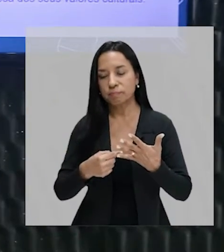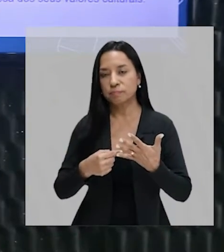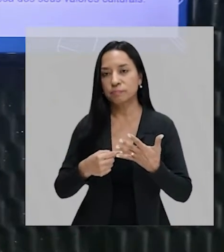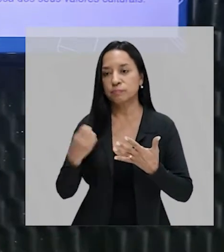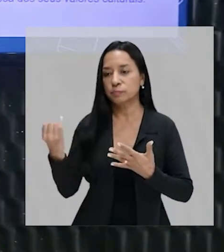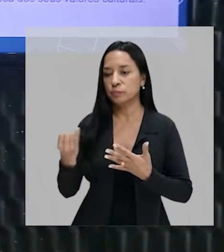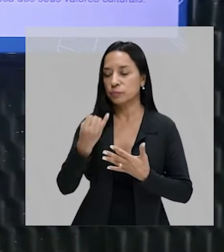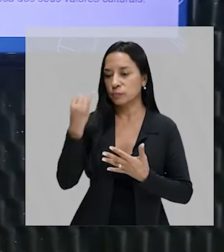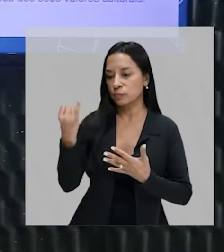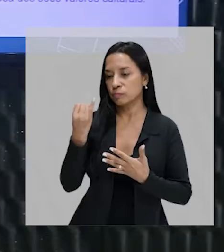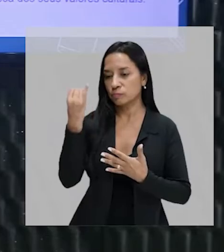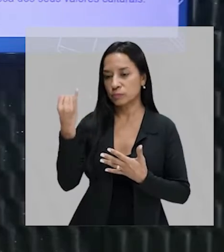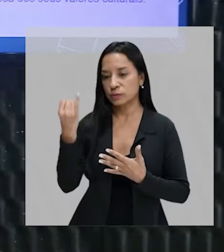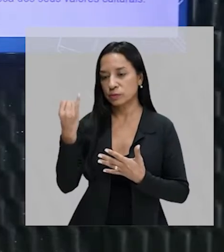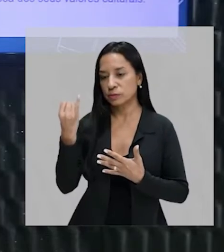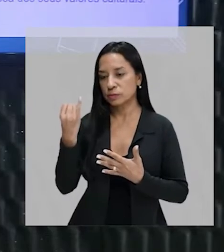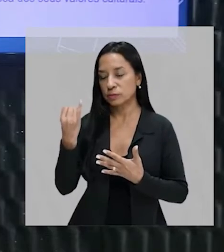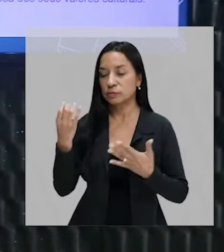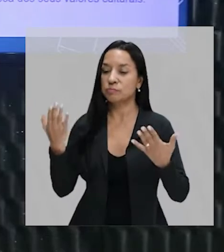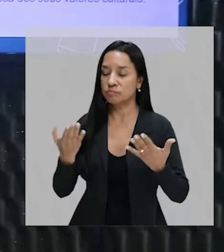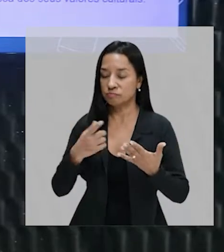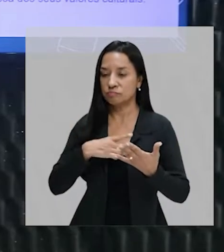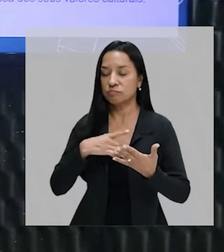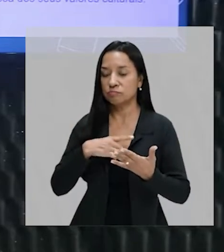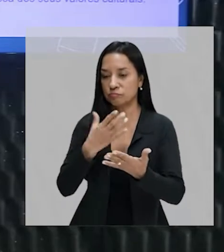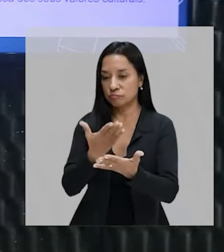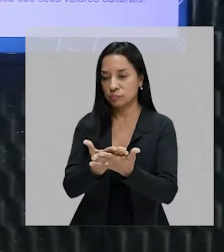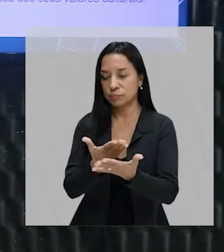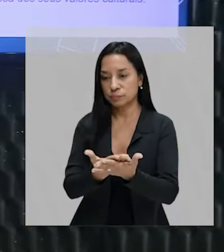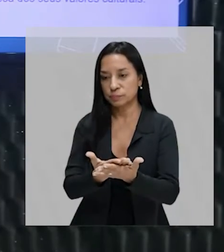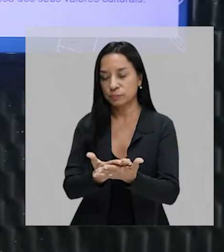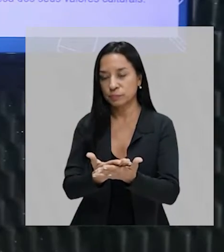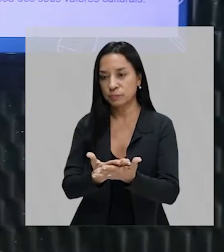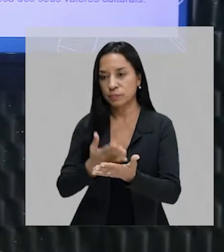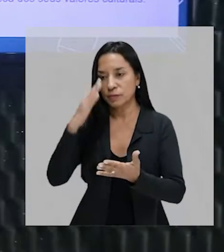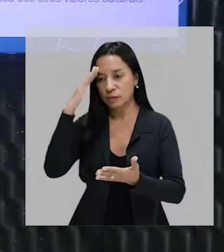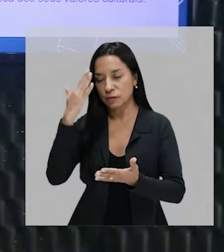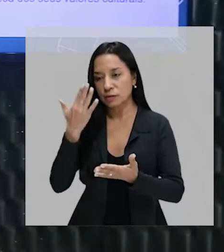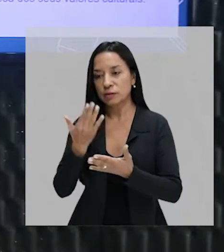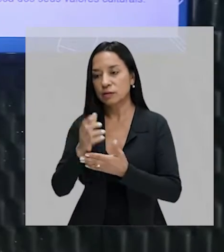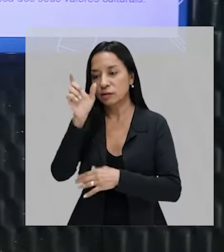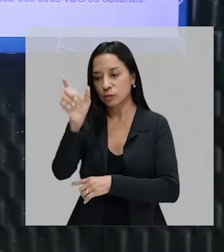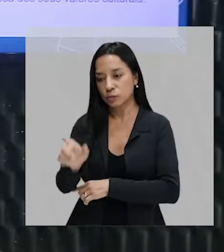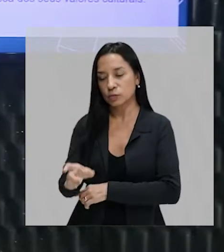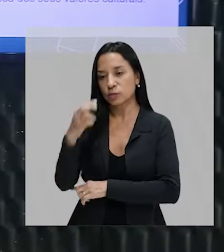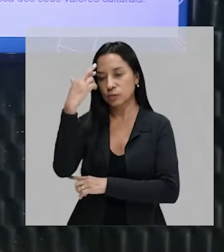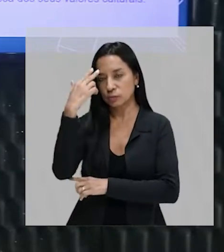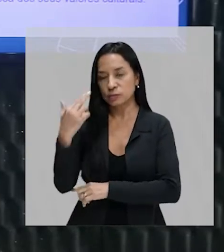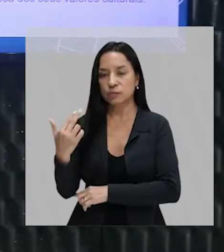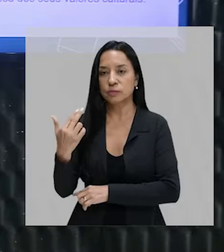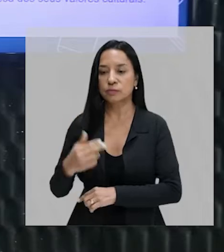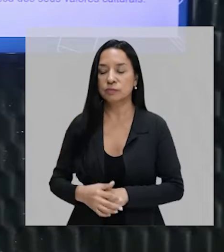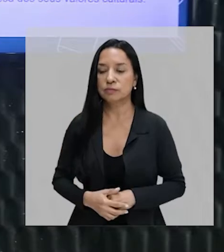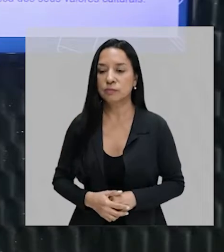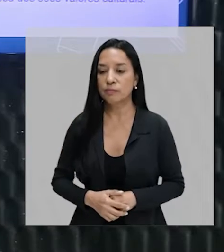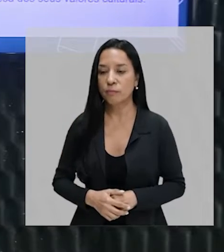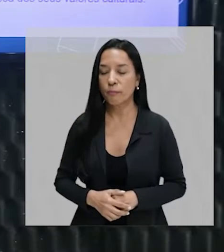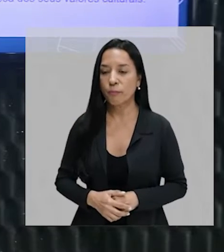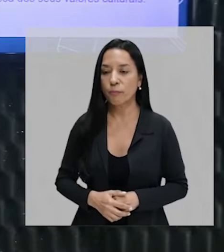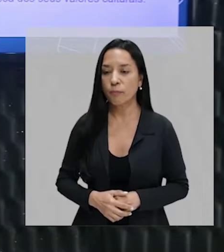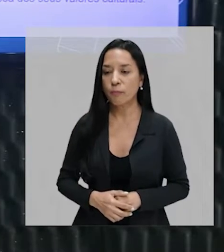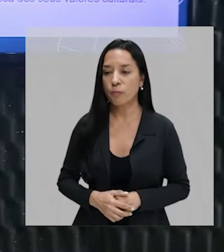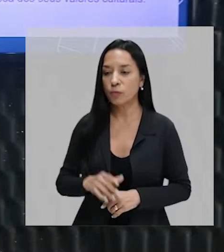que nós trouxemos para aula compreender esses sujeitos históricos os